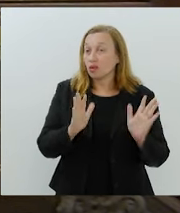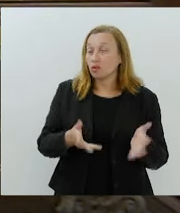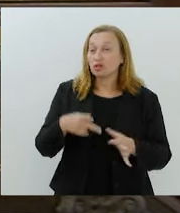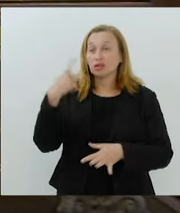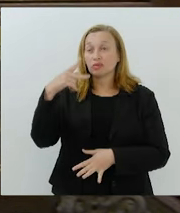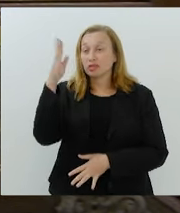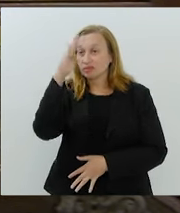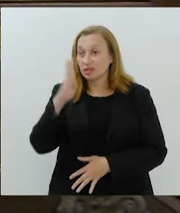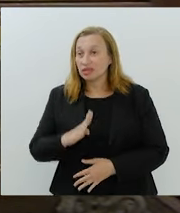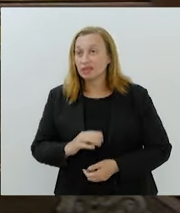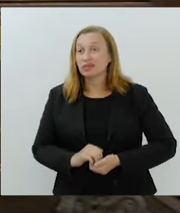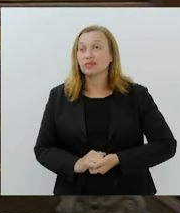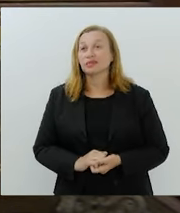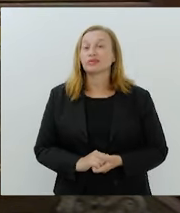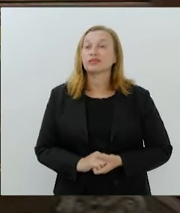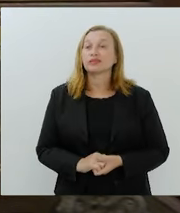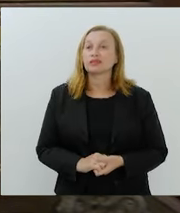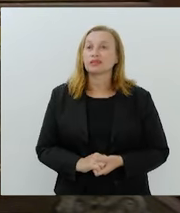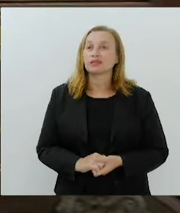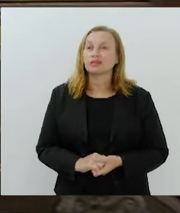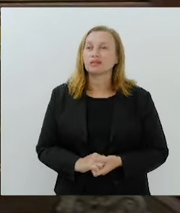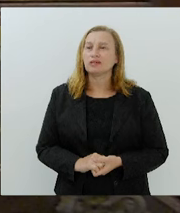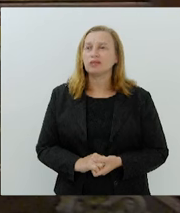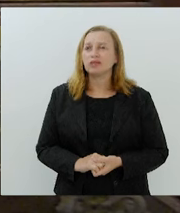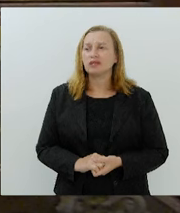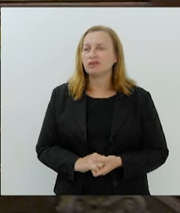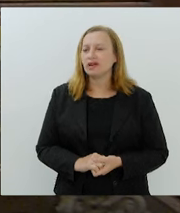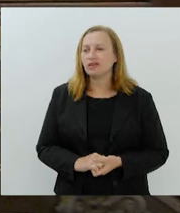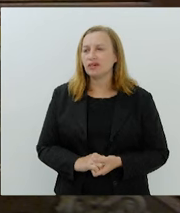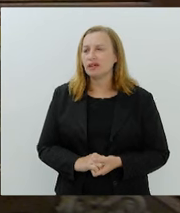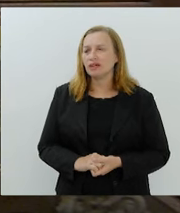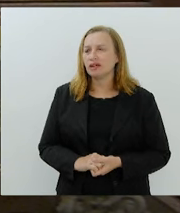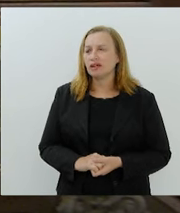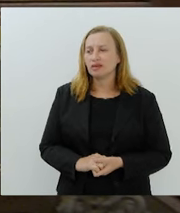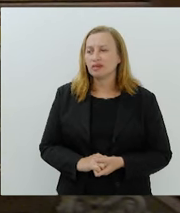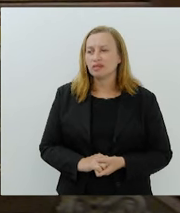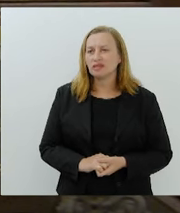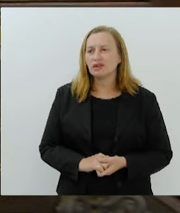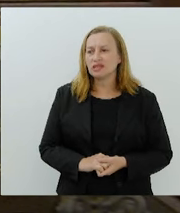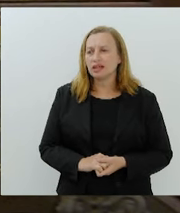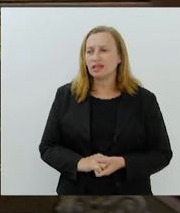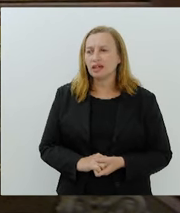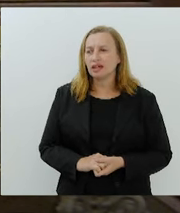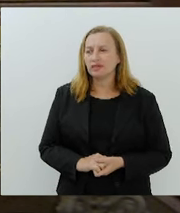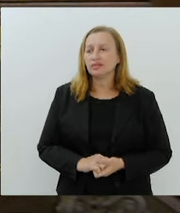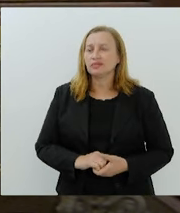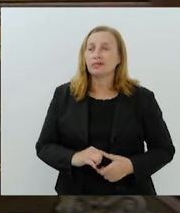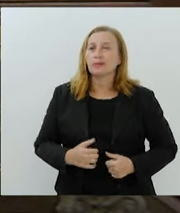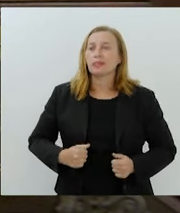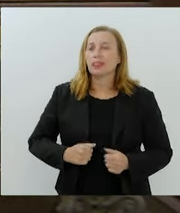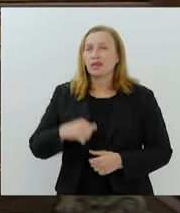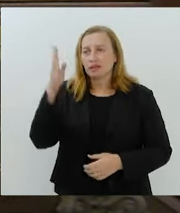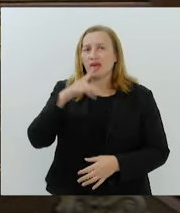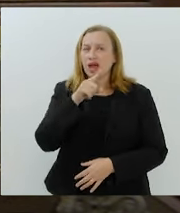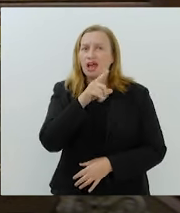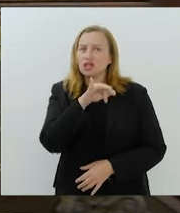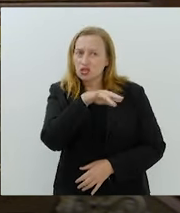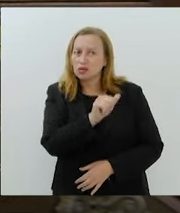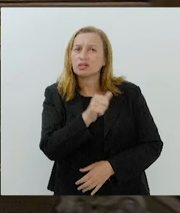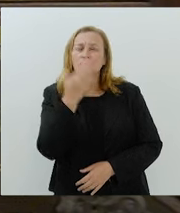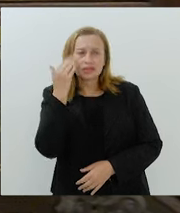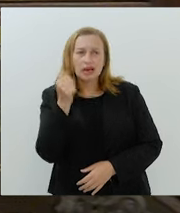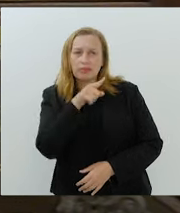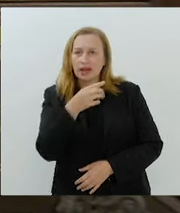brasileira. Ficou perigoso, né, Sônia, falar de meio ambiente dependendo do lugar do Brasil em que está. Ela sabe o que é isso, porque ela vive na